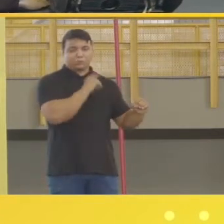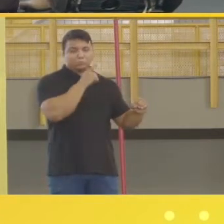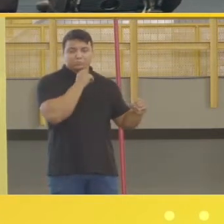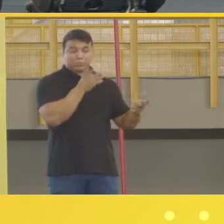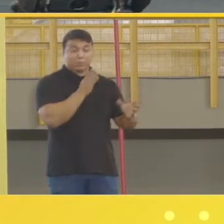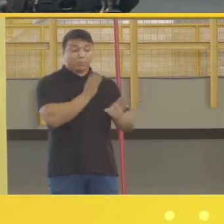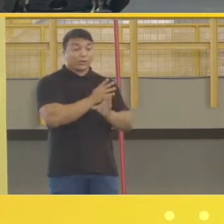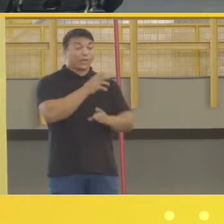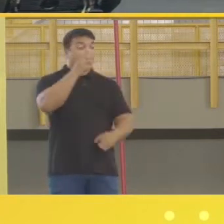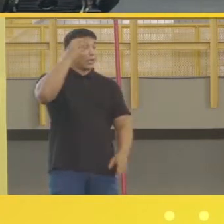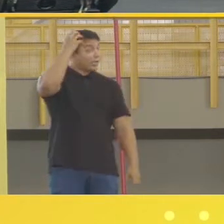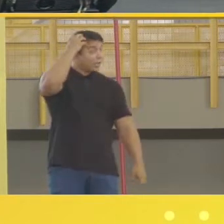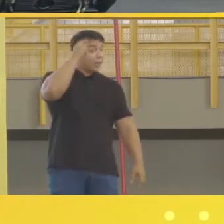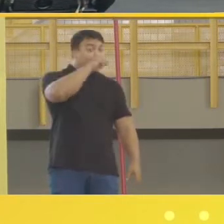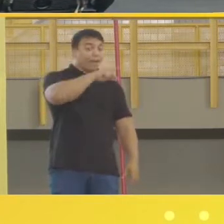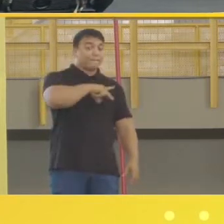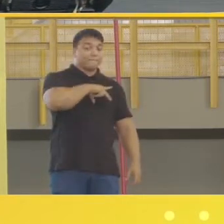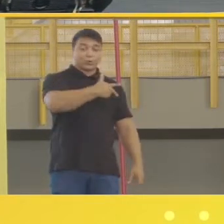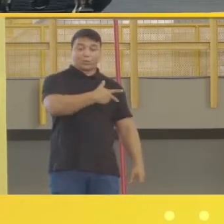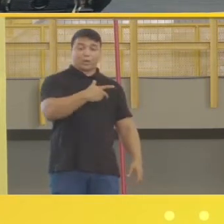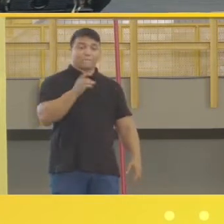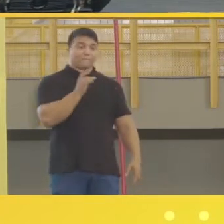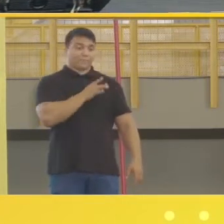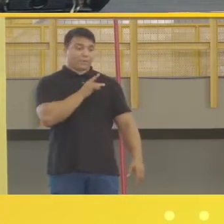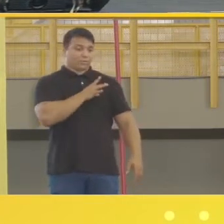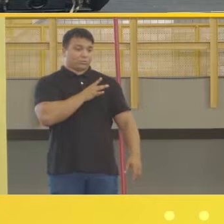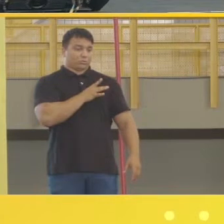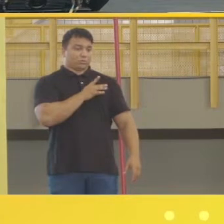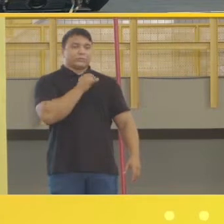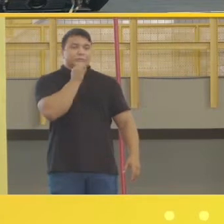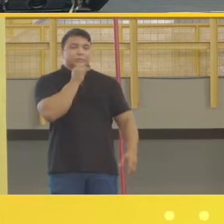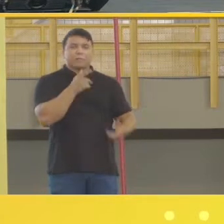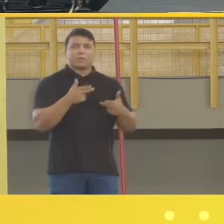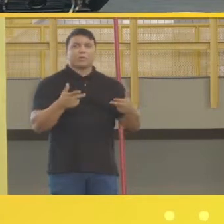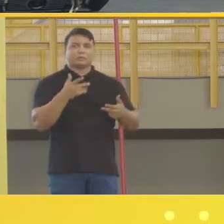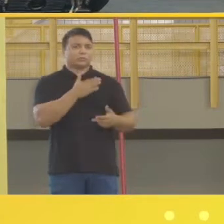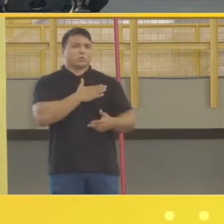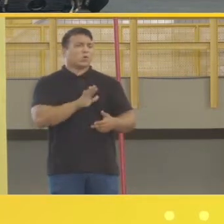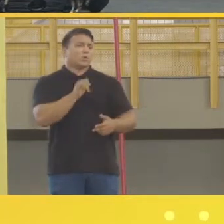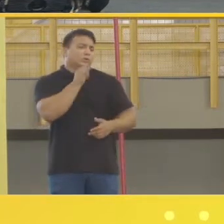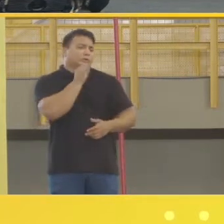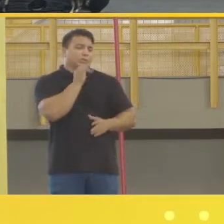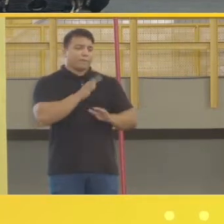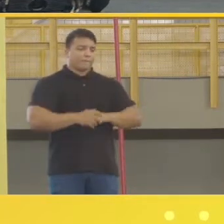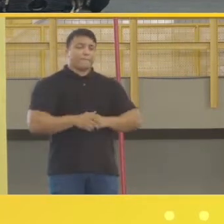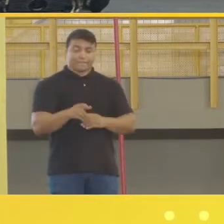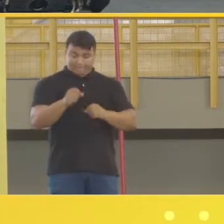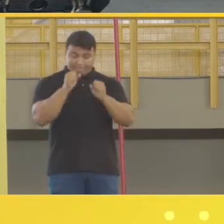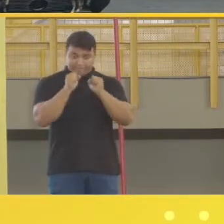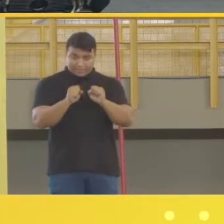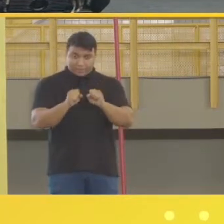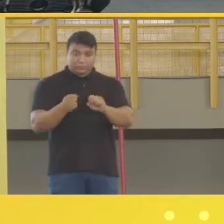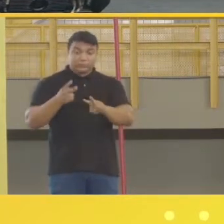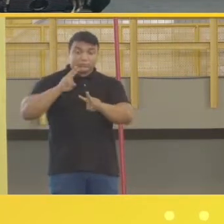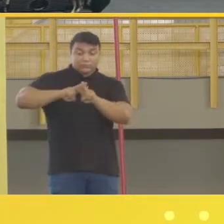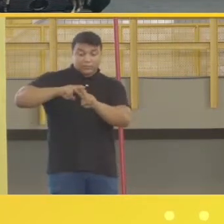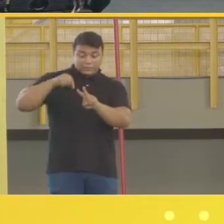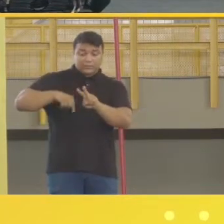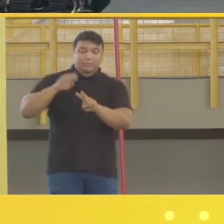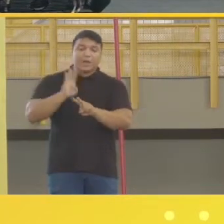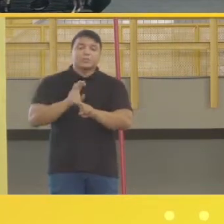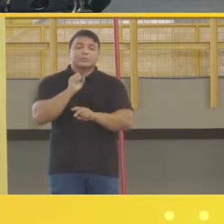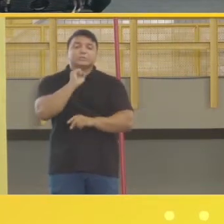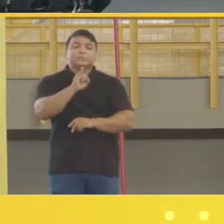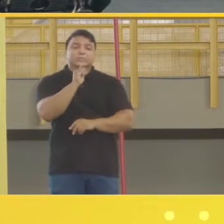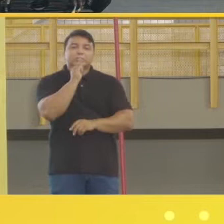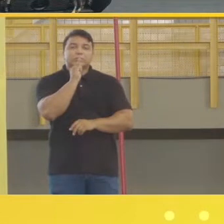imprimissem coisas que Portugal não gostava. Exemplo, você poderia ser preso no Brasil